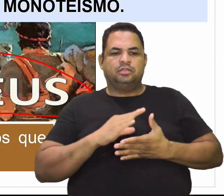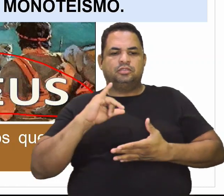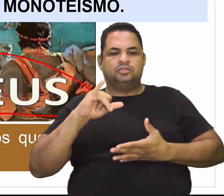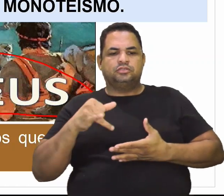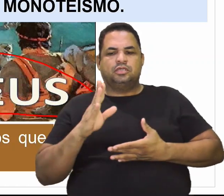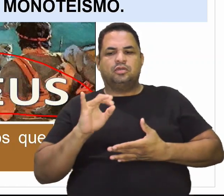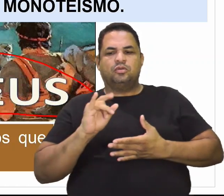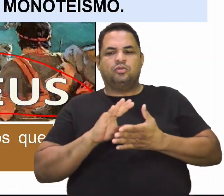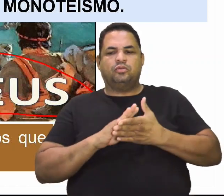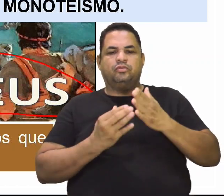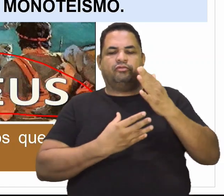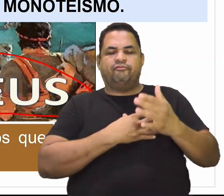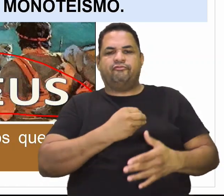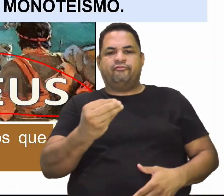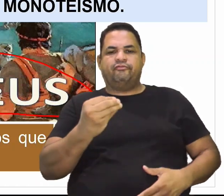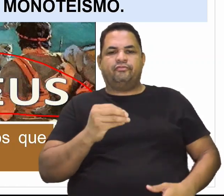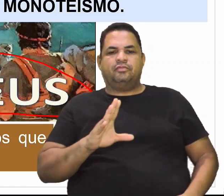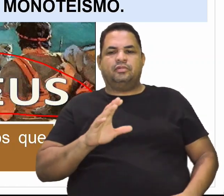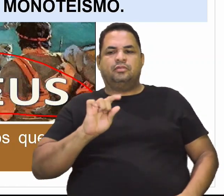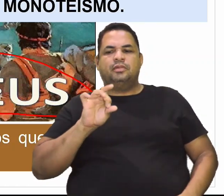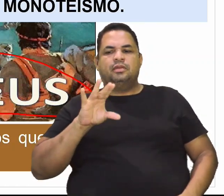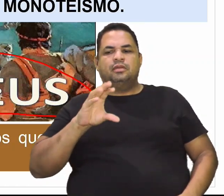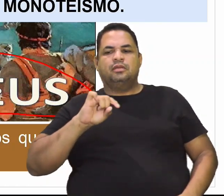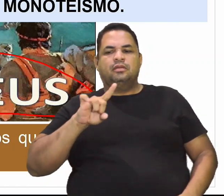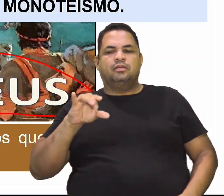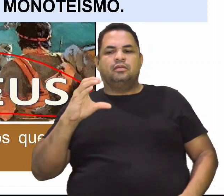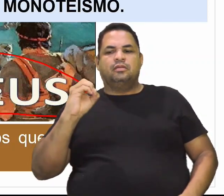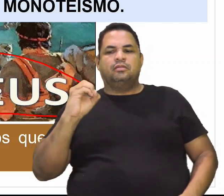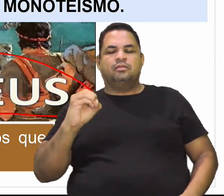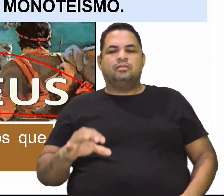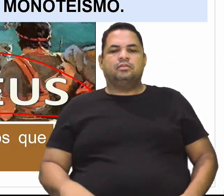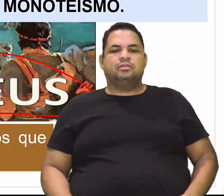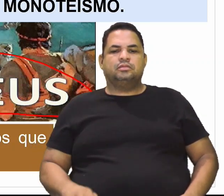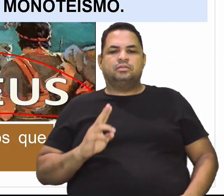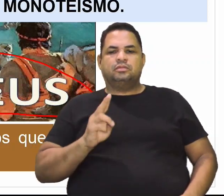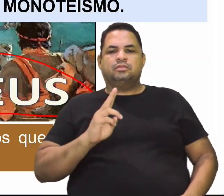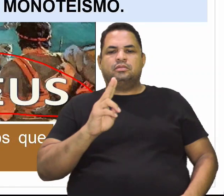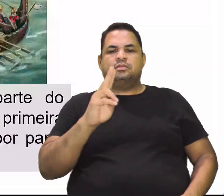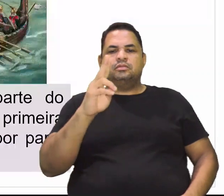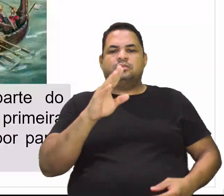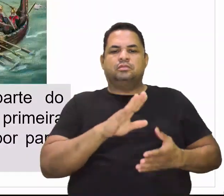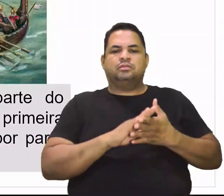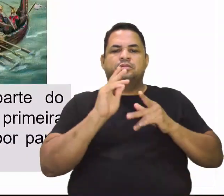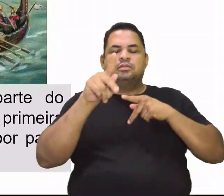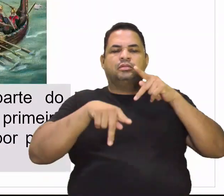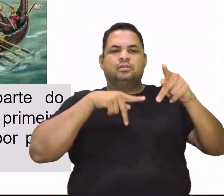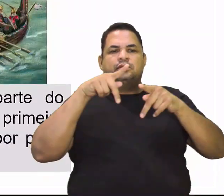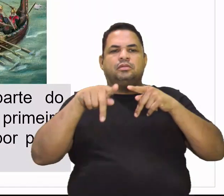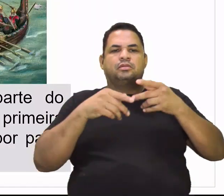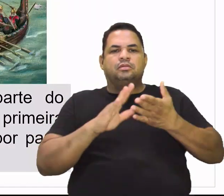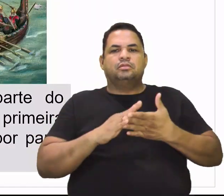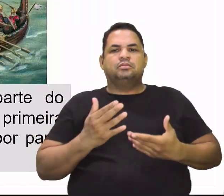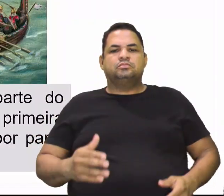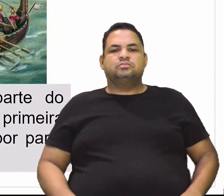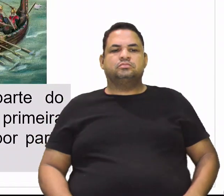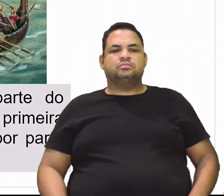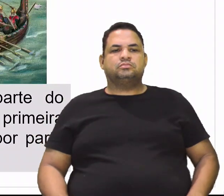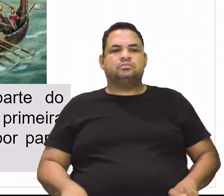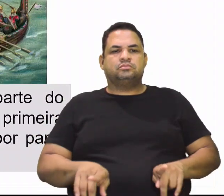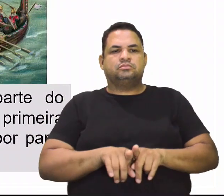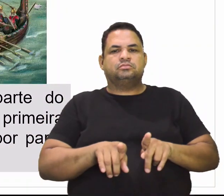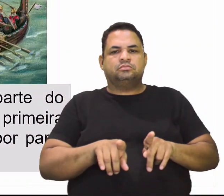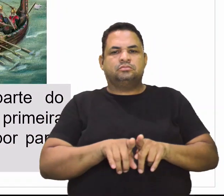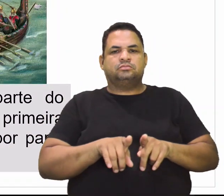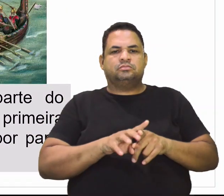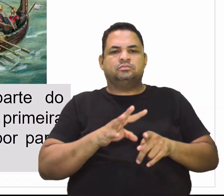o chamado pela Bíblia chama seu filho prometido, dá sequência a este povo hebreu. Outro povo que nós estudamos foram